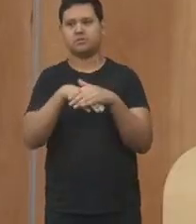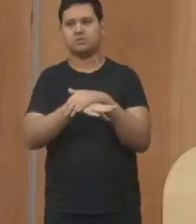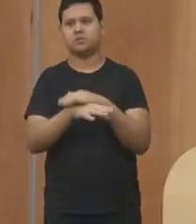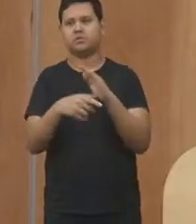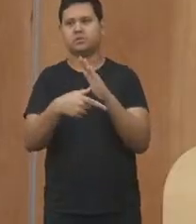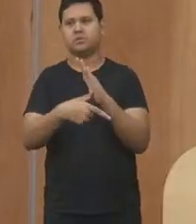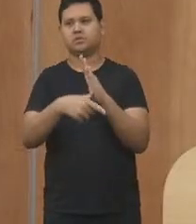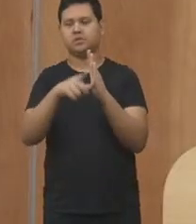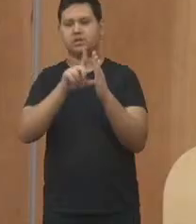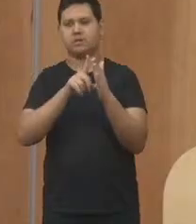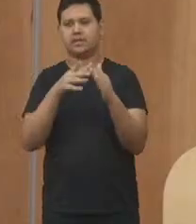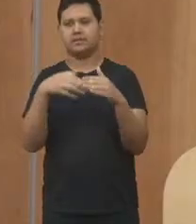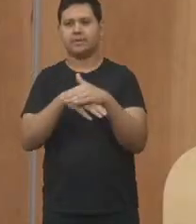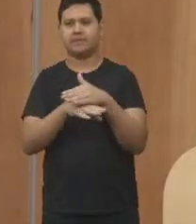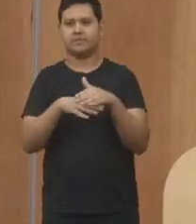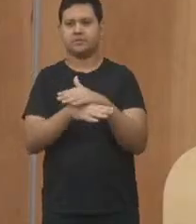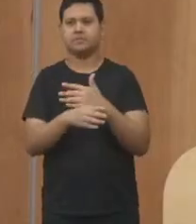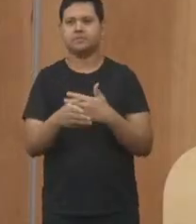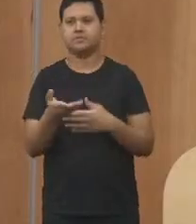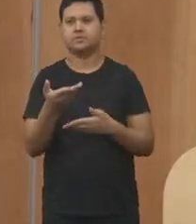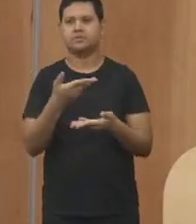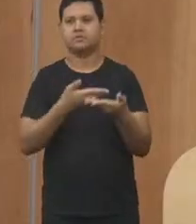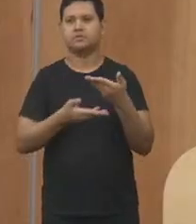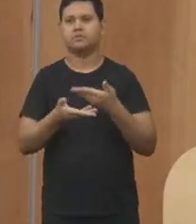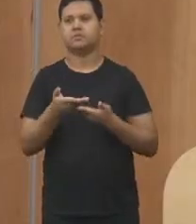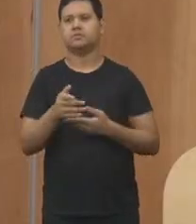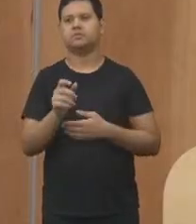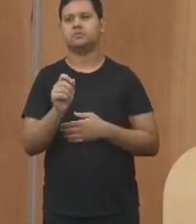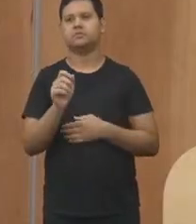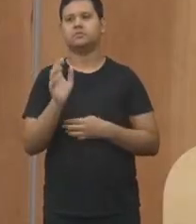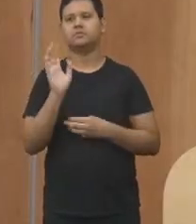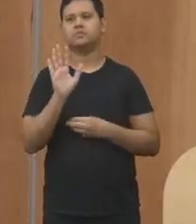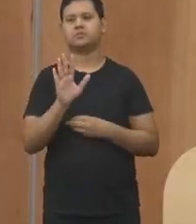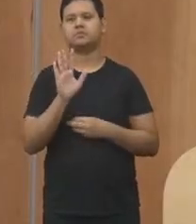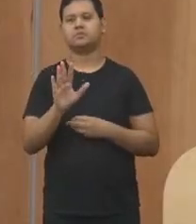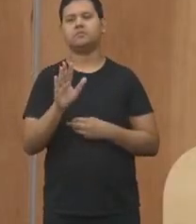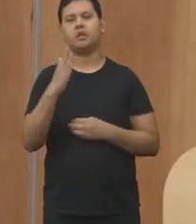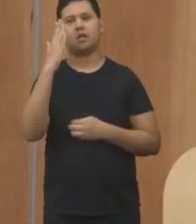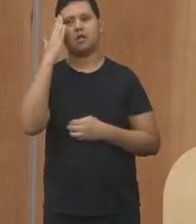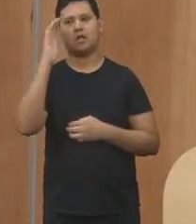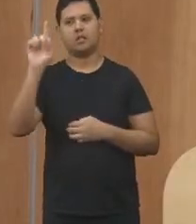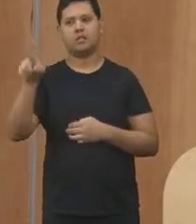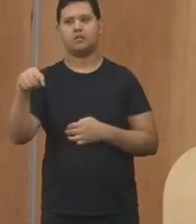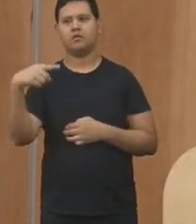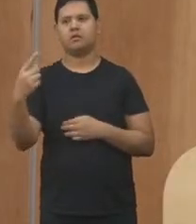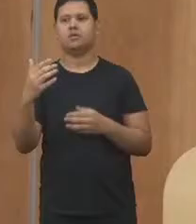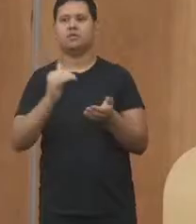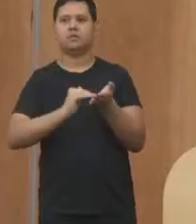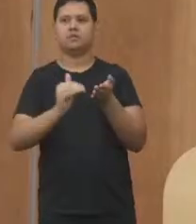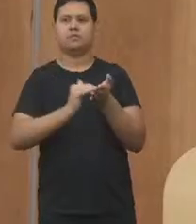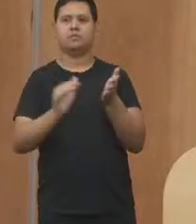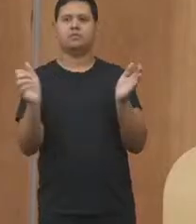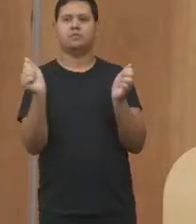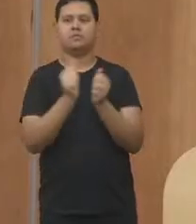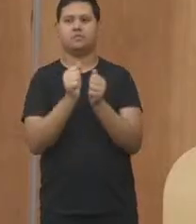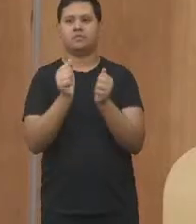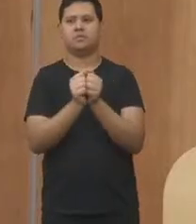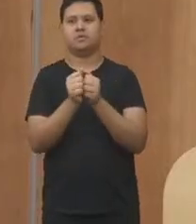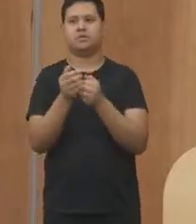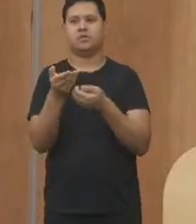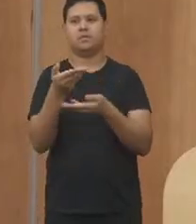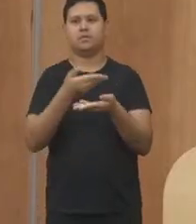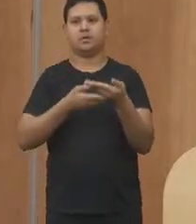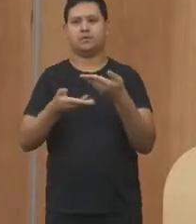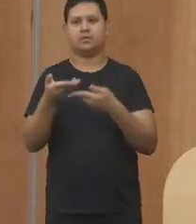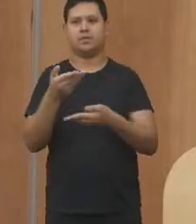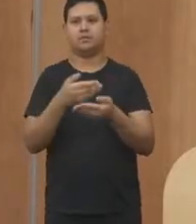obviamente, não vai ter ainda o custeio, que acredito que no momento oportuno será levantado pela Secretaria de Saúde, a depender do tipo